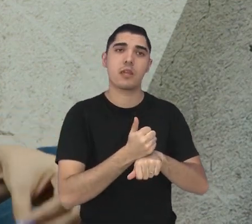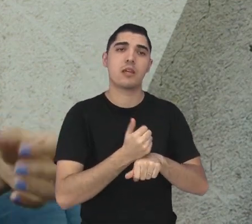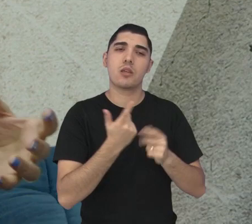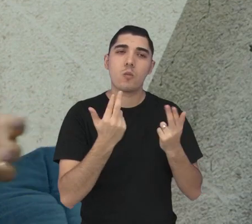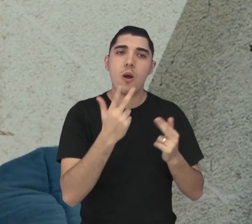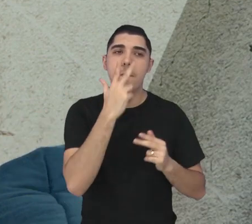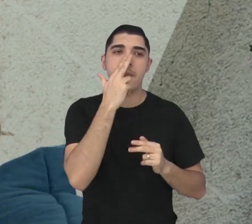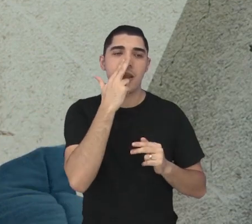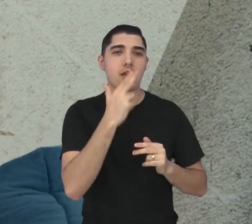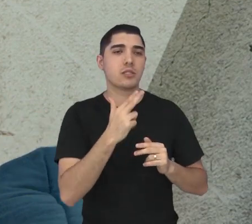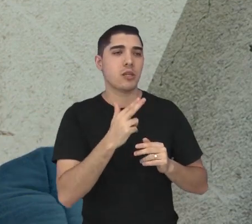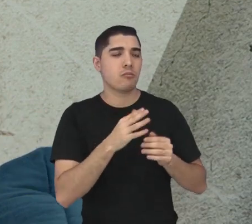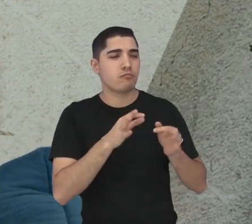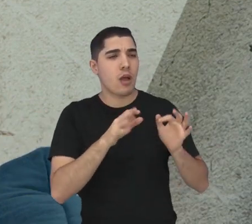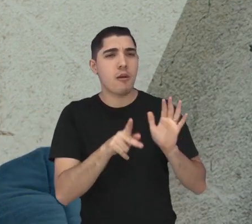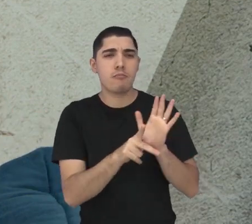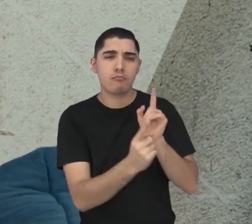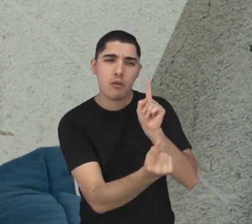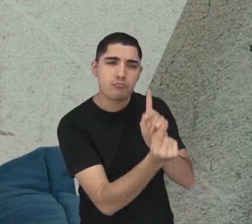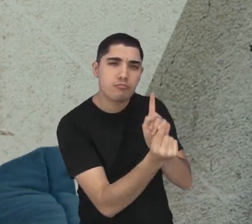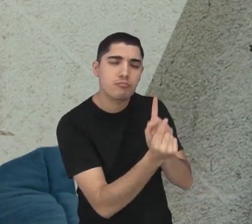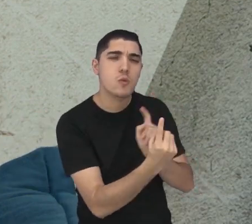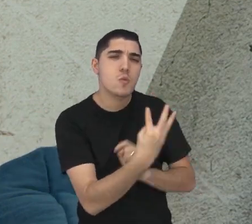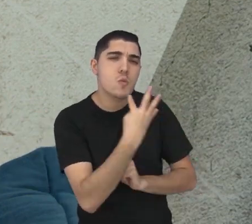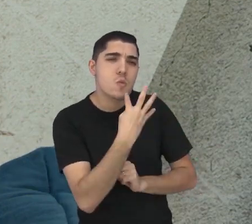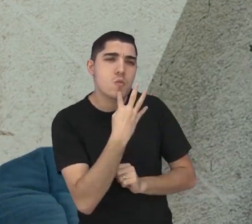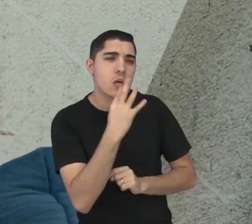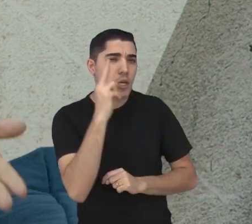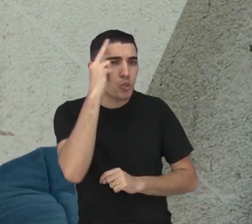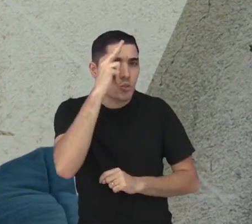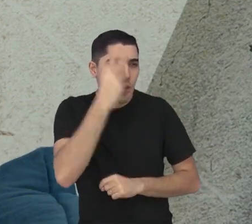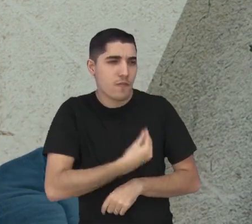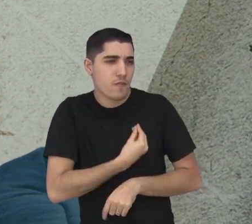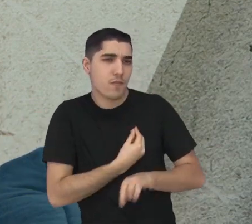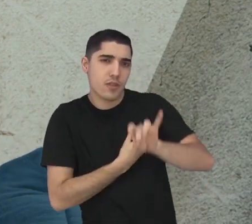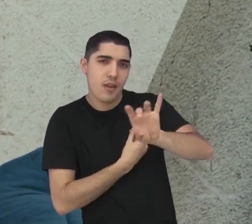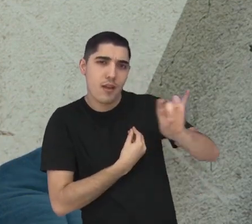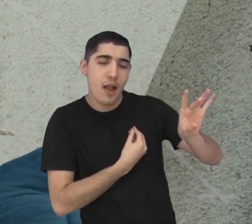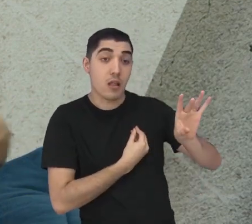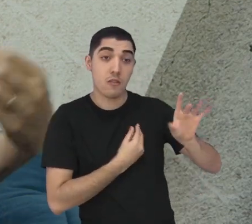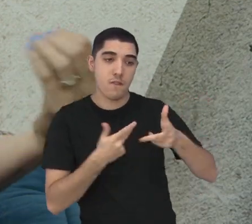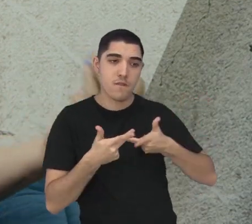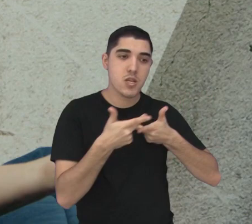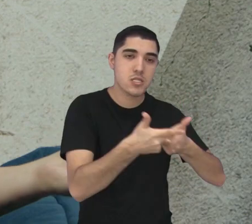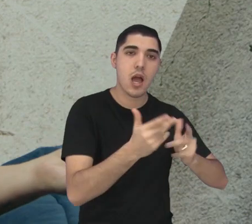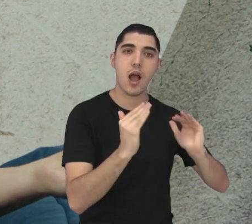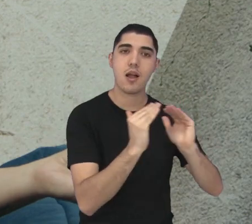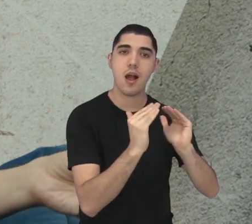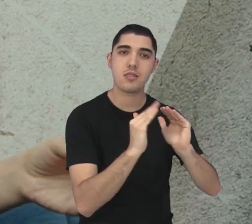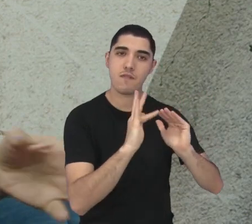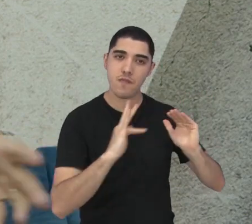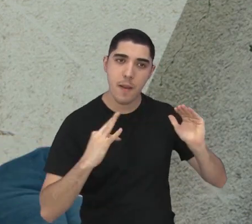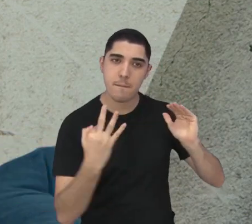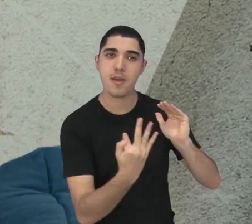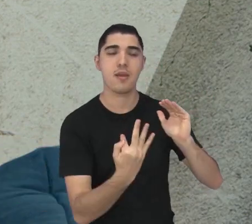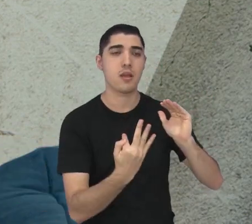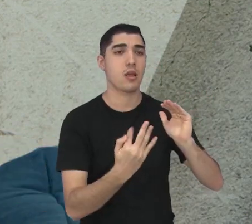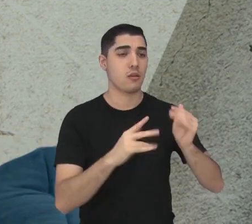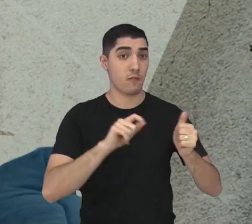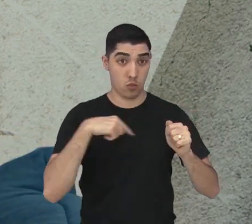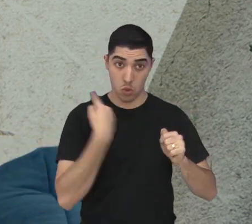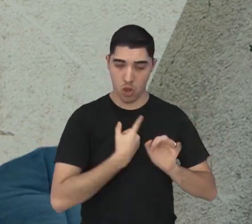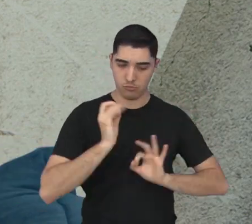que trabalha fazendo uma escuta qualificada em relação à história de vida das pessoas, fazemos a visita domiciliar,